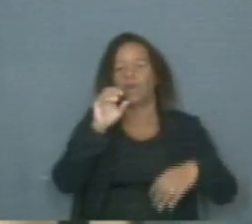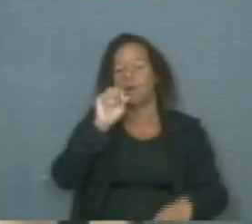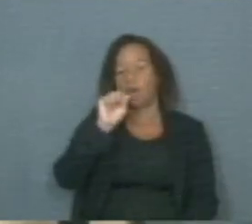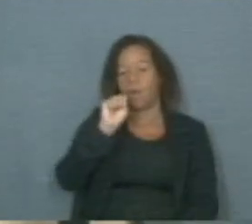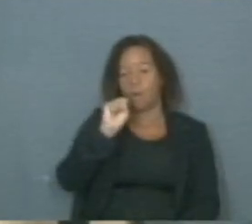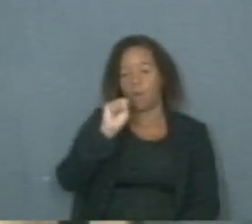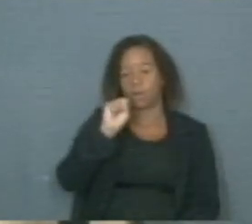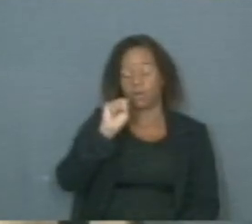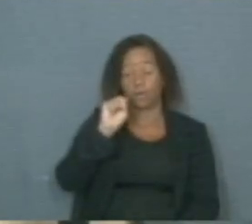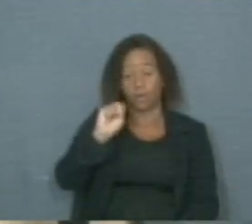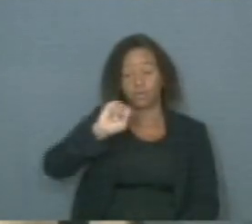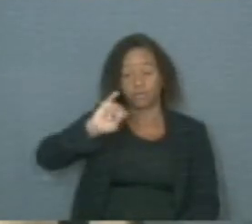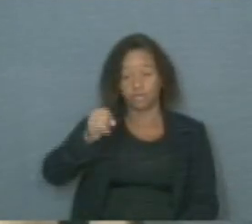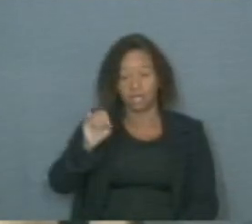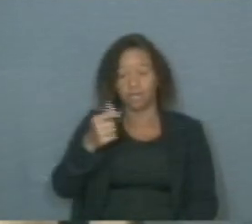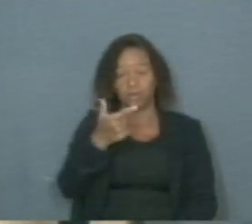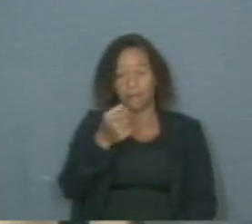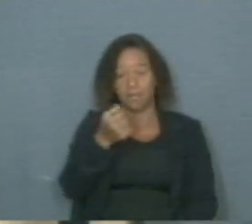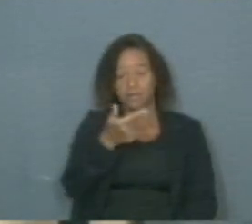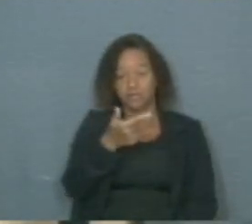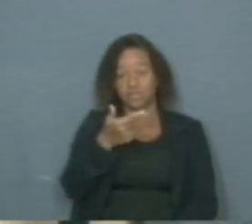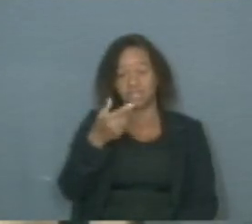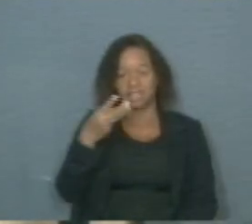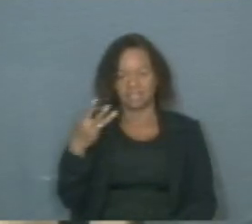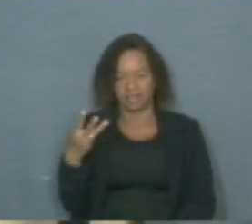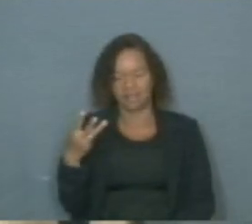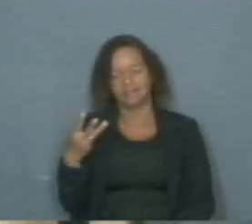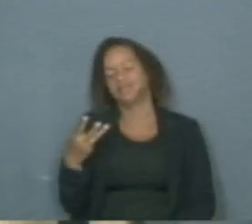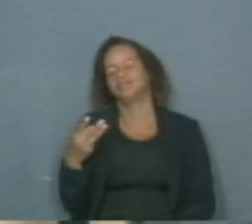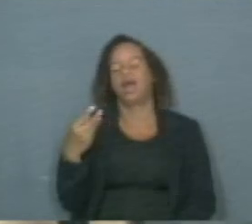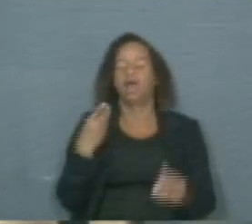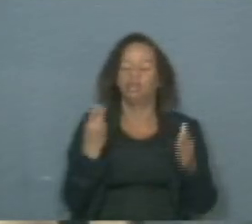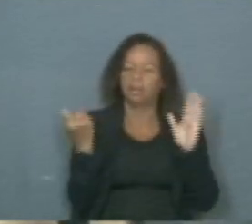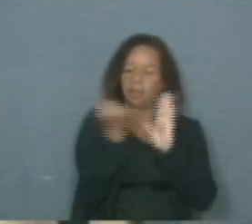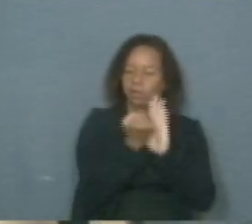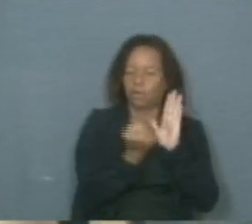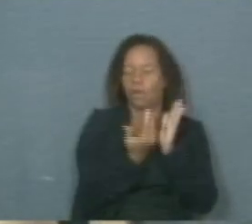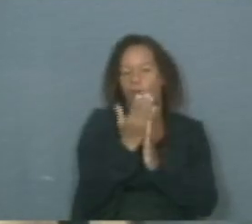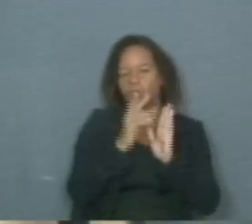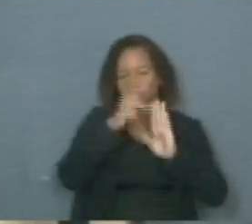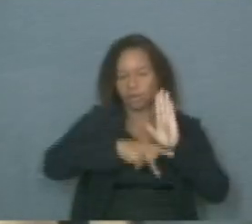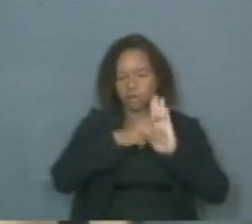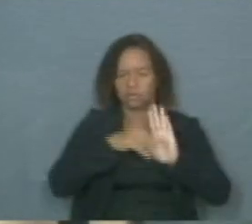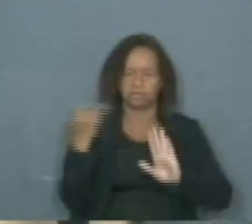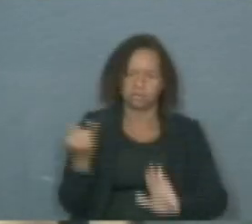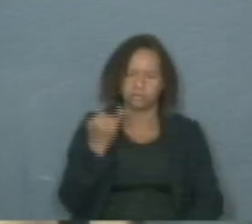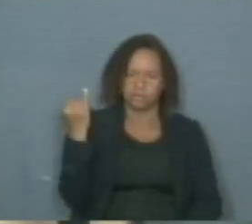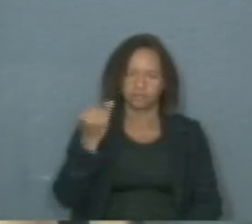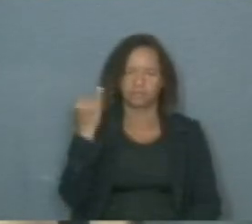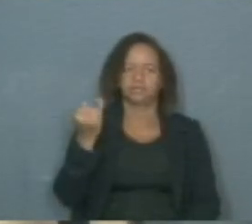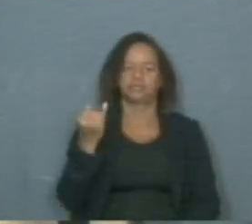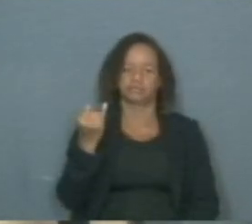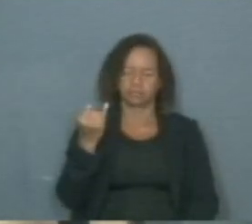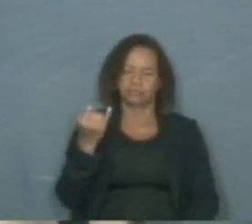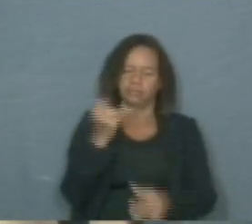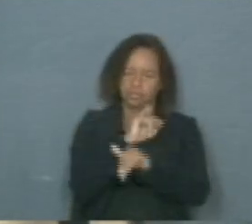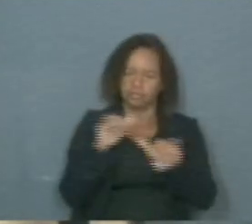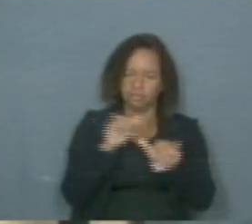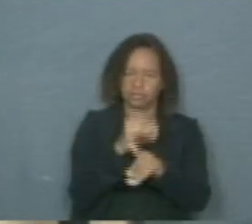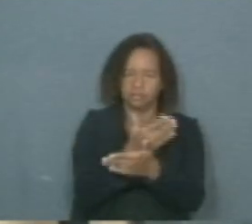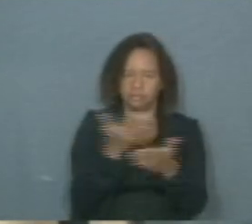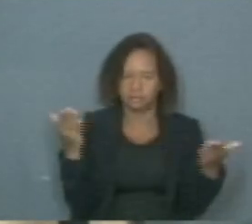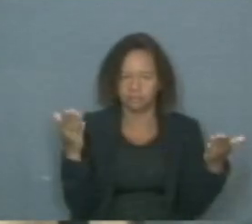por isso que a gente protocolou alguns projetos aqui na casa que é de extrema importância, e eu queria compartilhar aqui